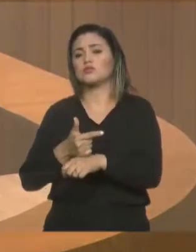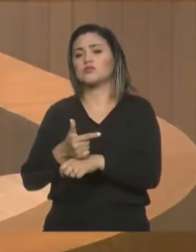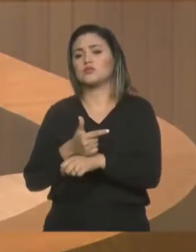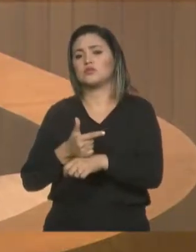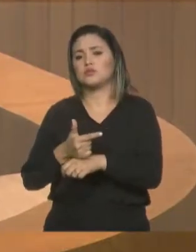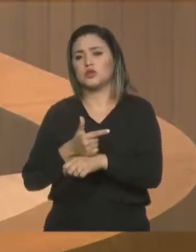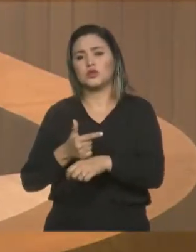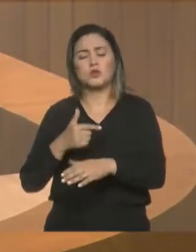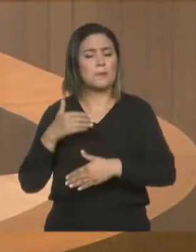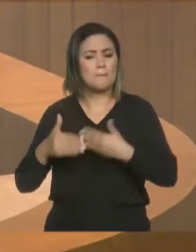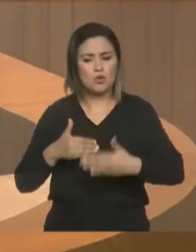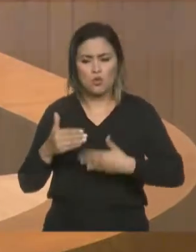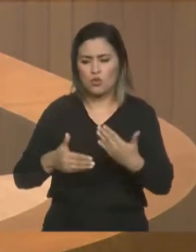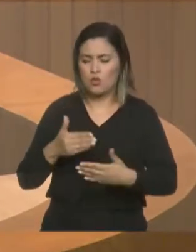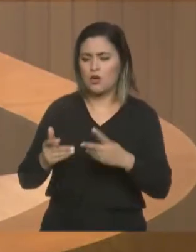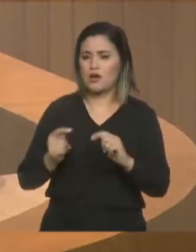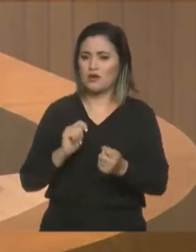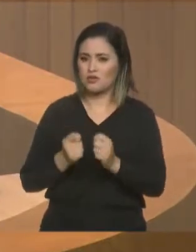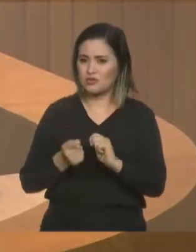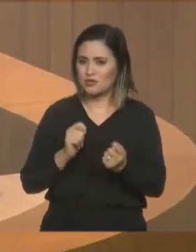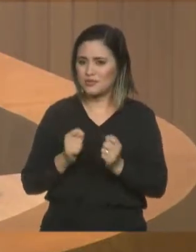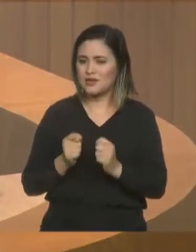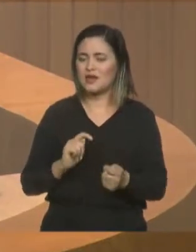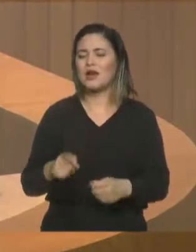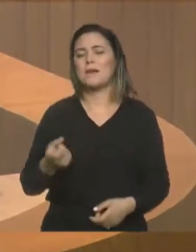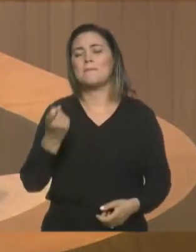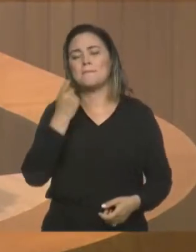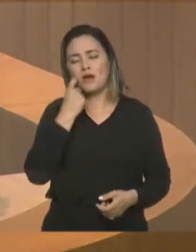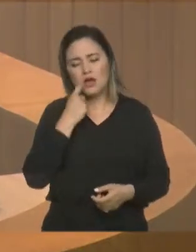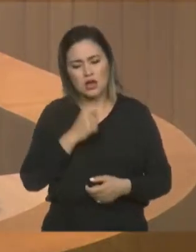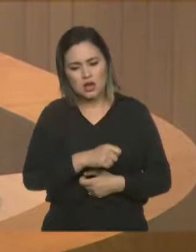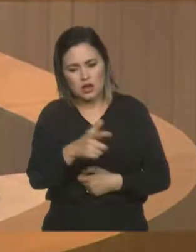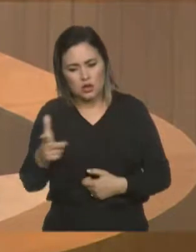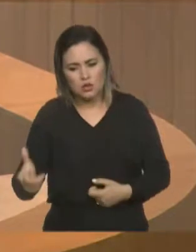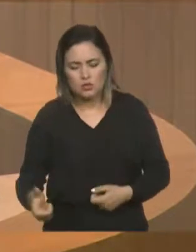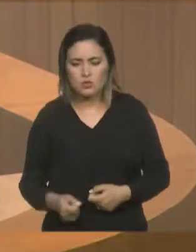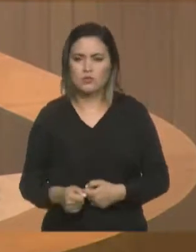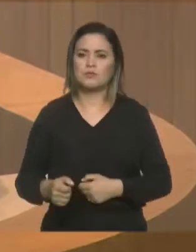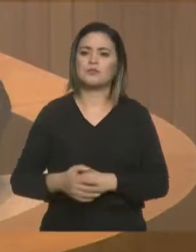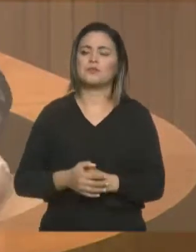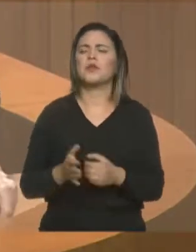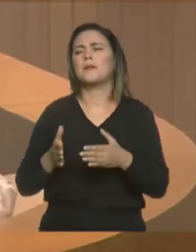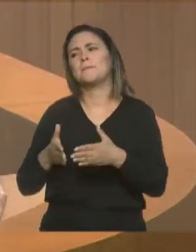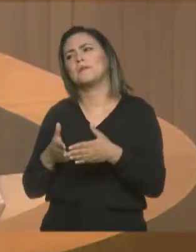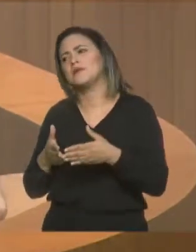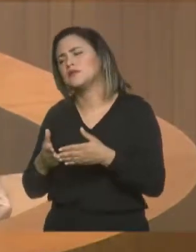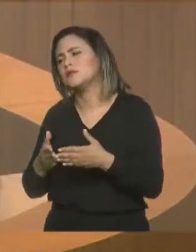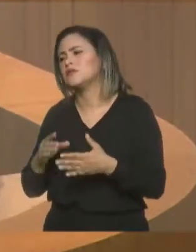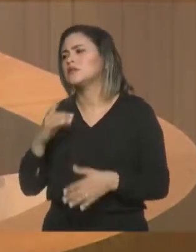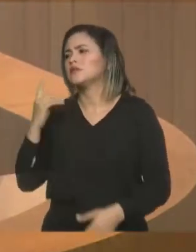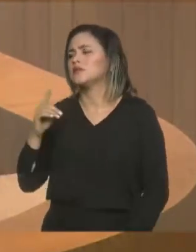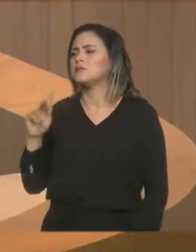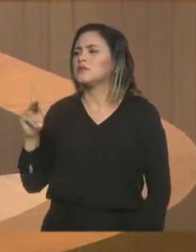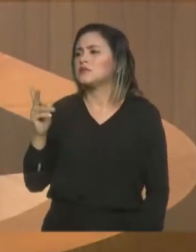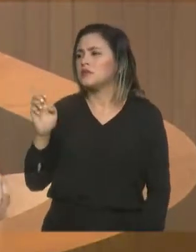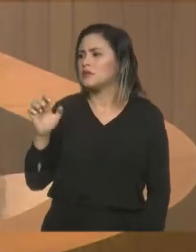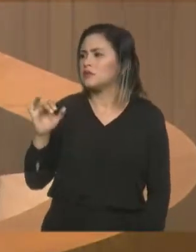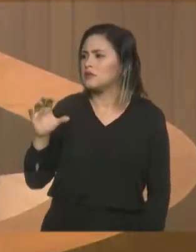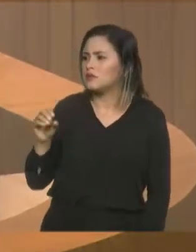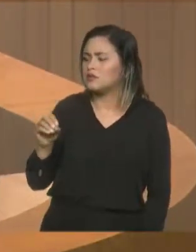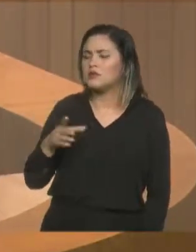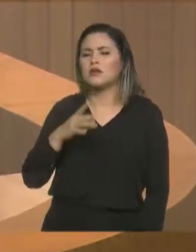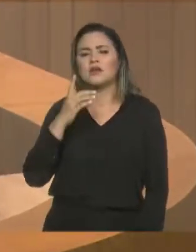Soares, à deputada Detinha, também fazer gestão junto à nossa secretária de Meio Ambiente, à